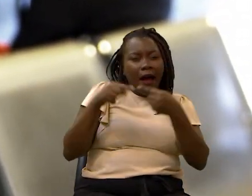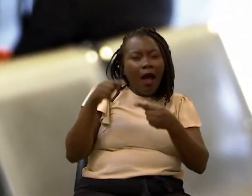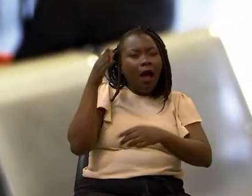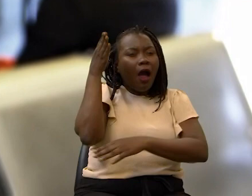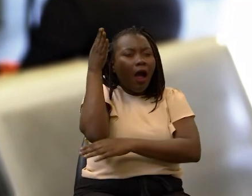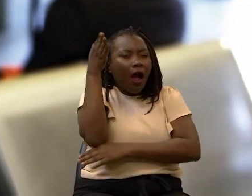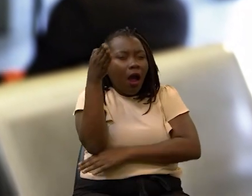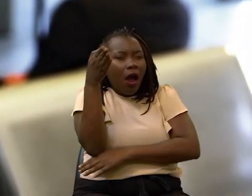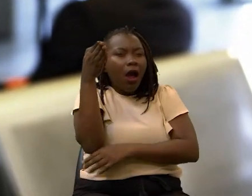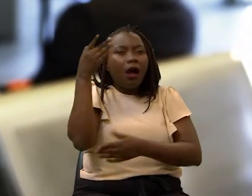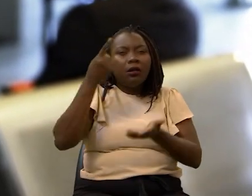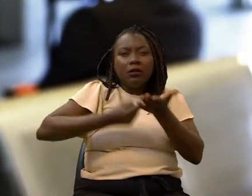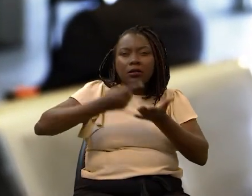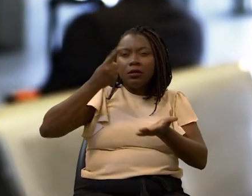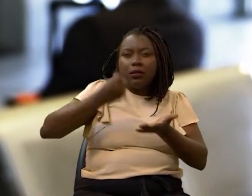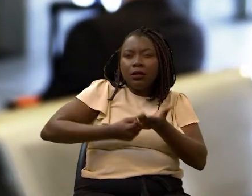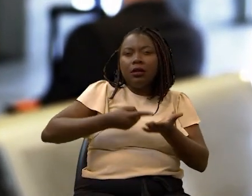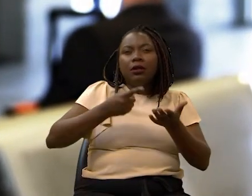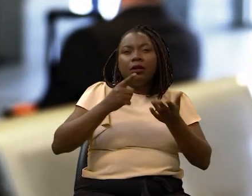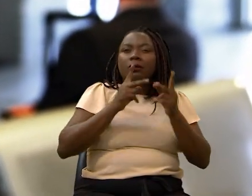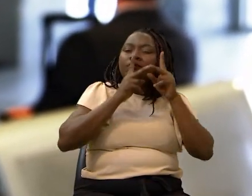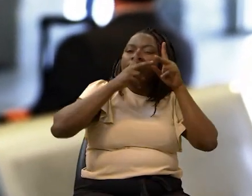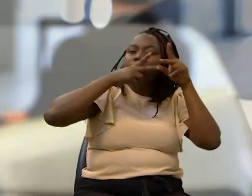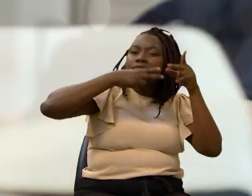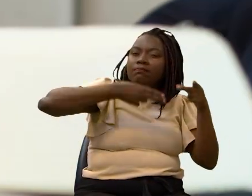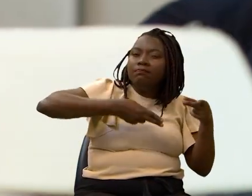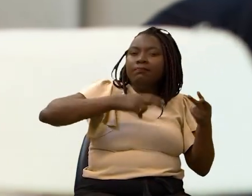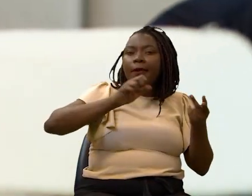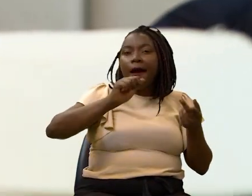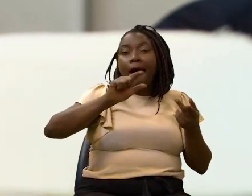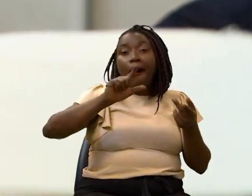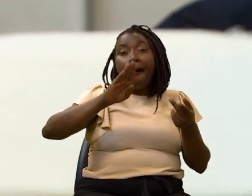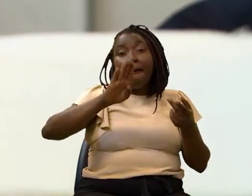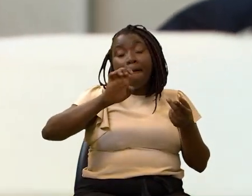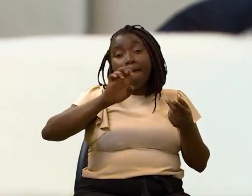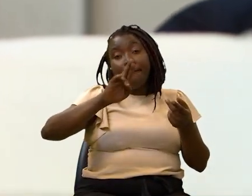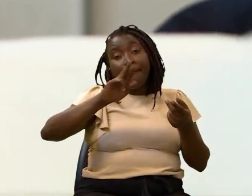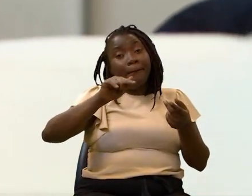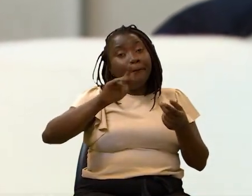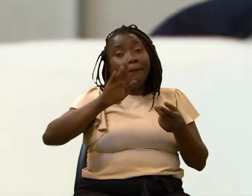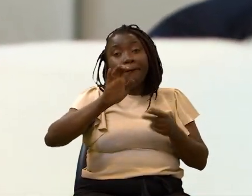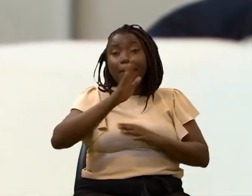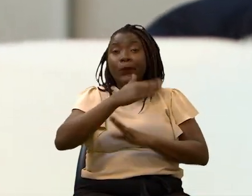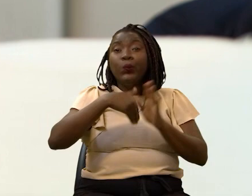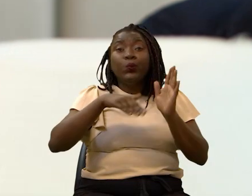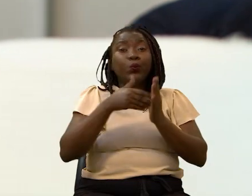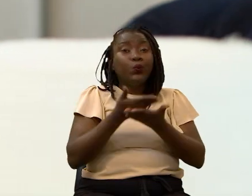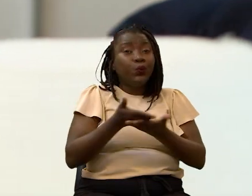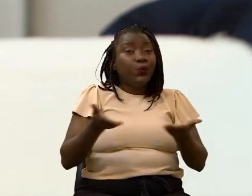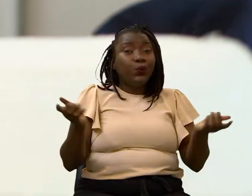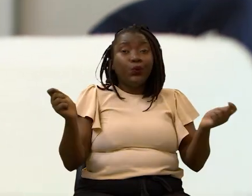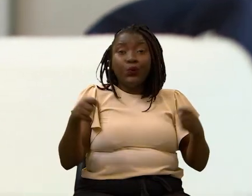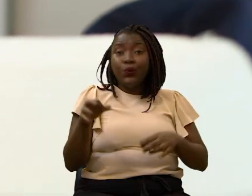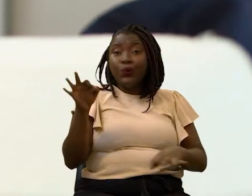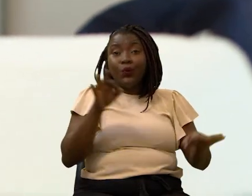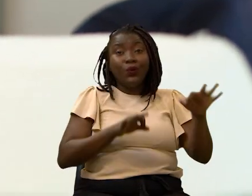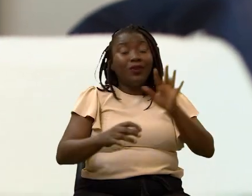acertando hotéis, acertando pousadas, albergues. Isso tudo dá para você fazer com